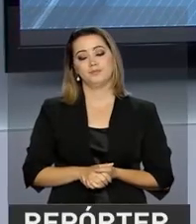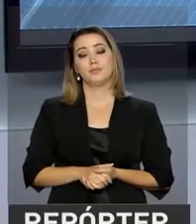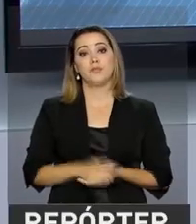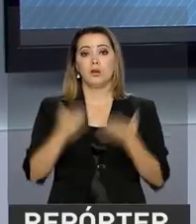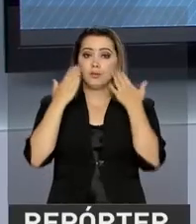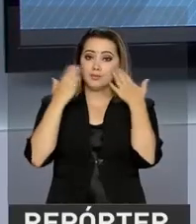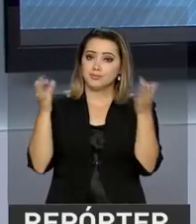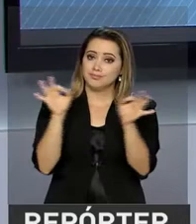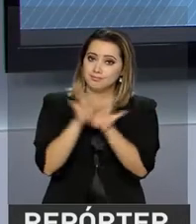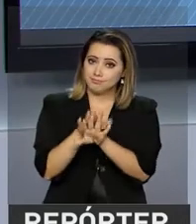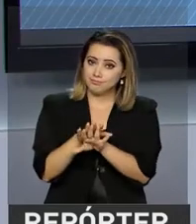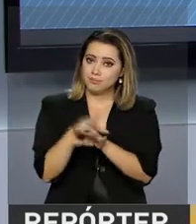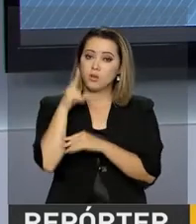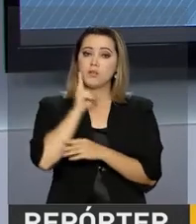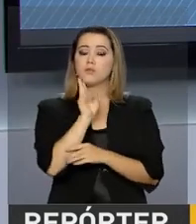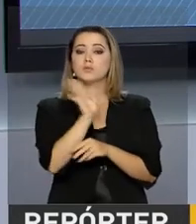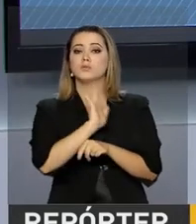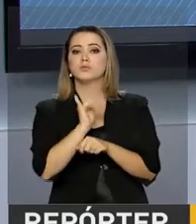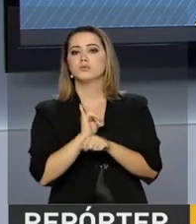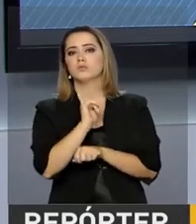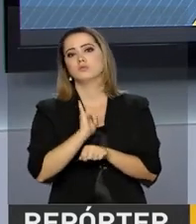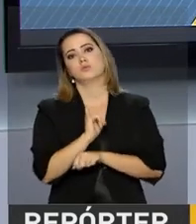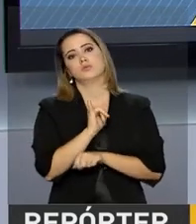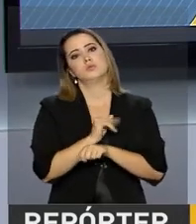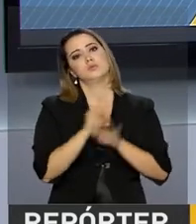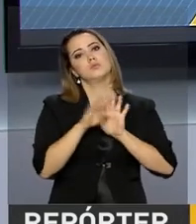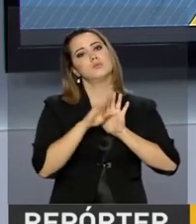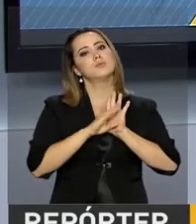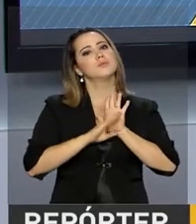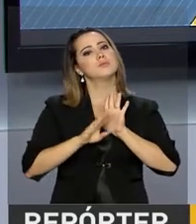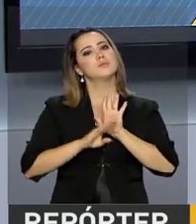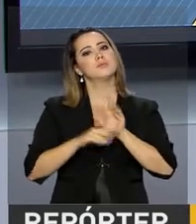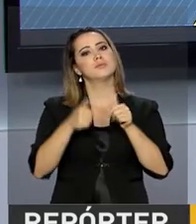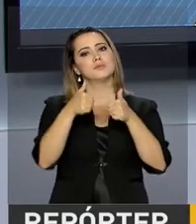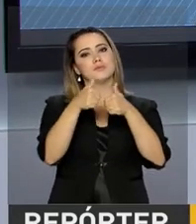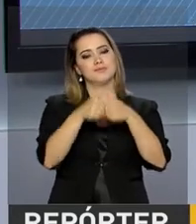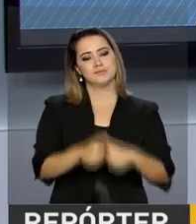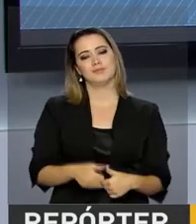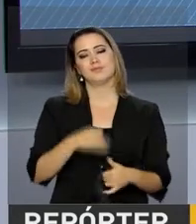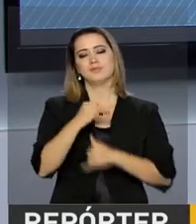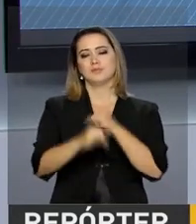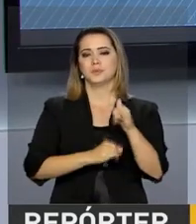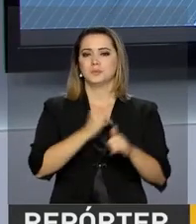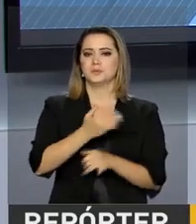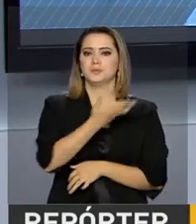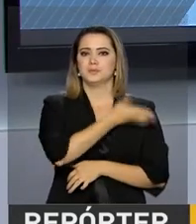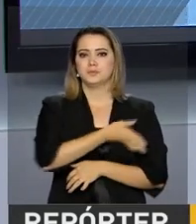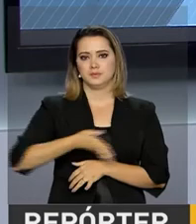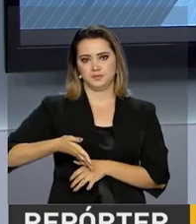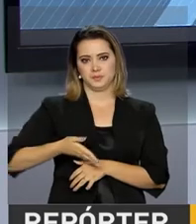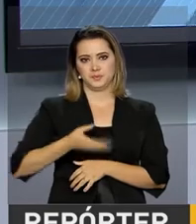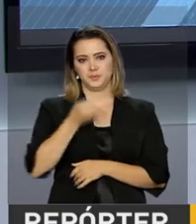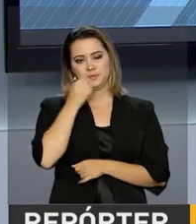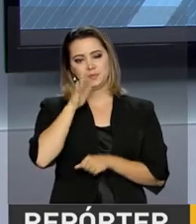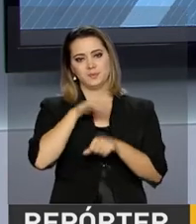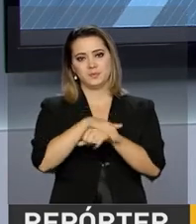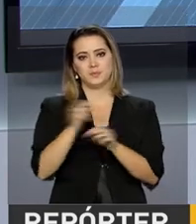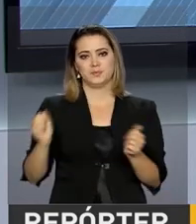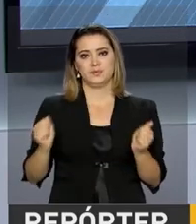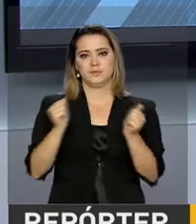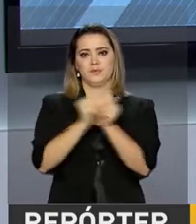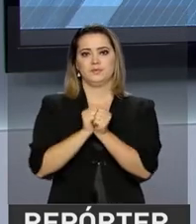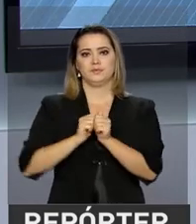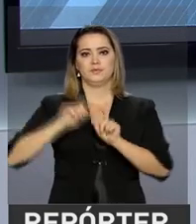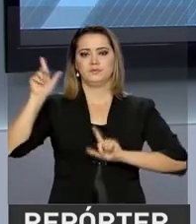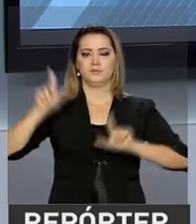nbr fica por aqui você pode rever as reportagens no youtube e toda a nossa programação está disponível na internet boa noite